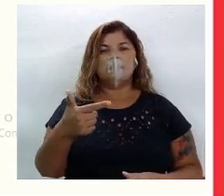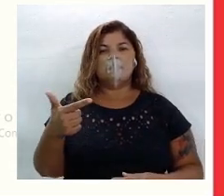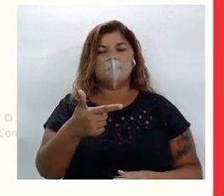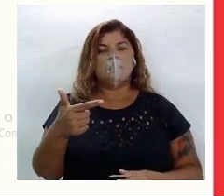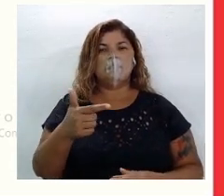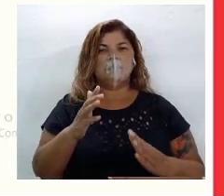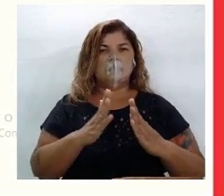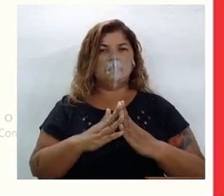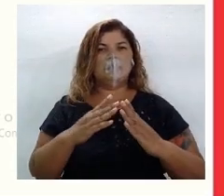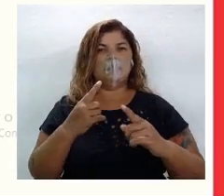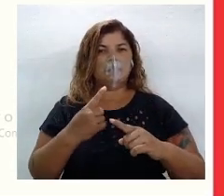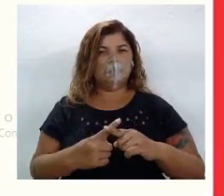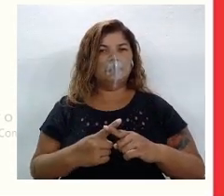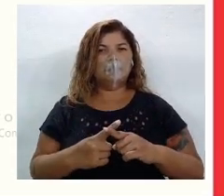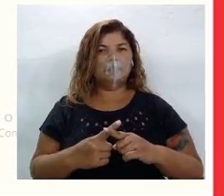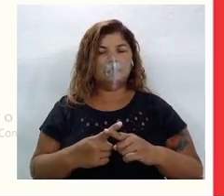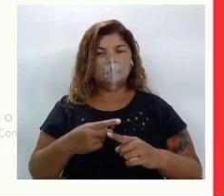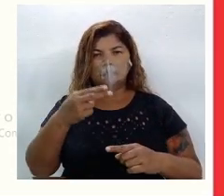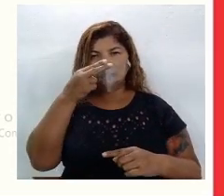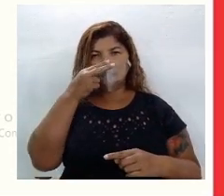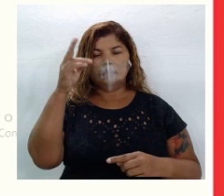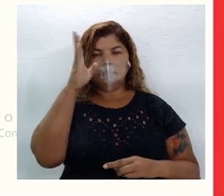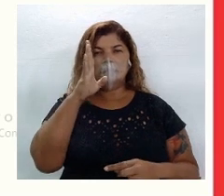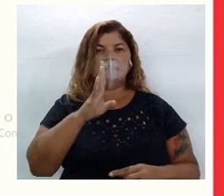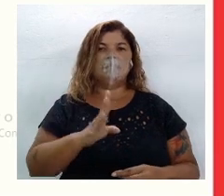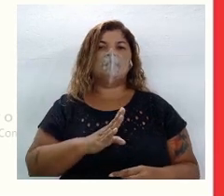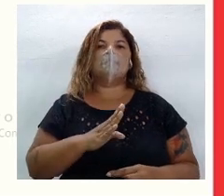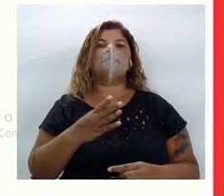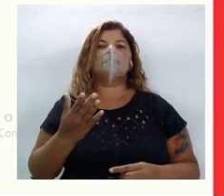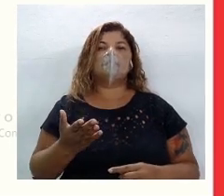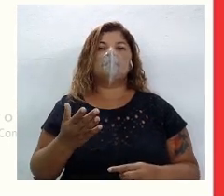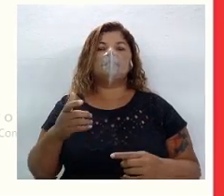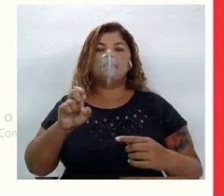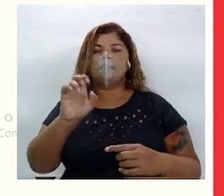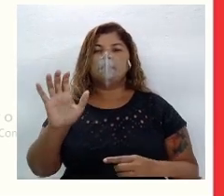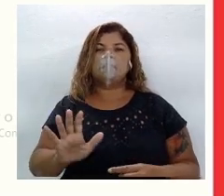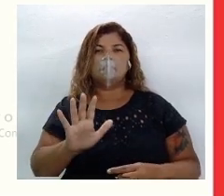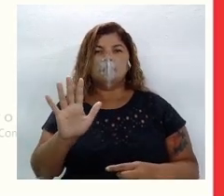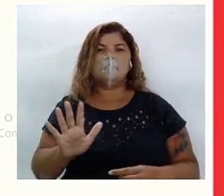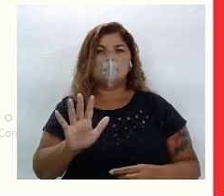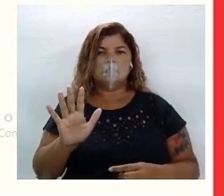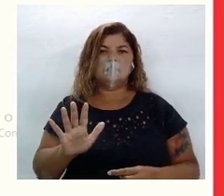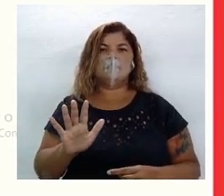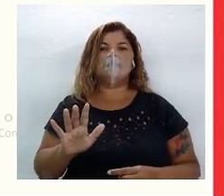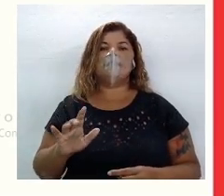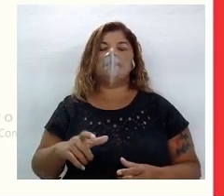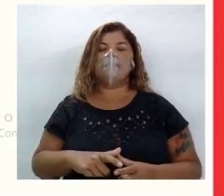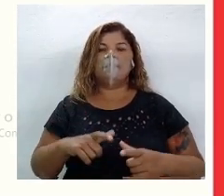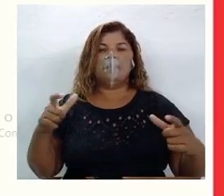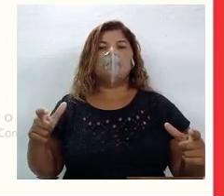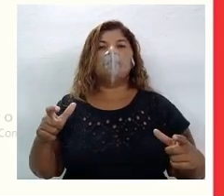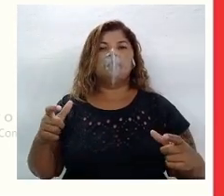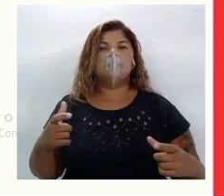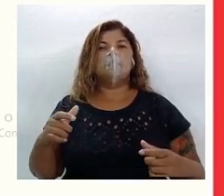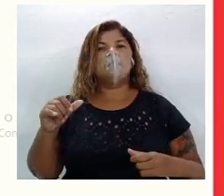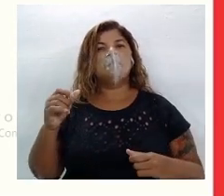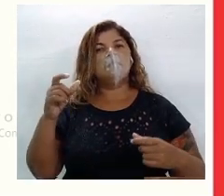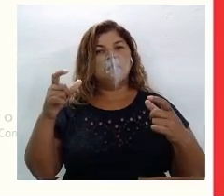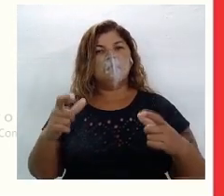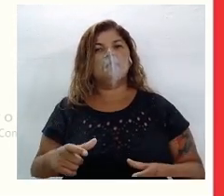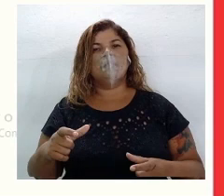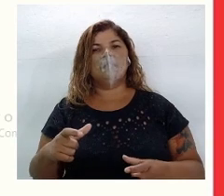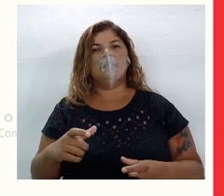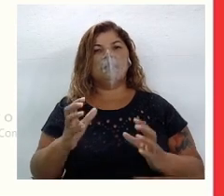22 igrejas protestantes do Brasil, na região Nordeste, estando a maior delas localizada